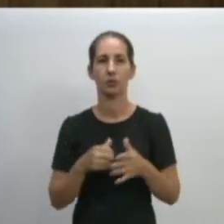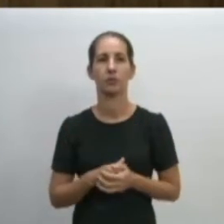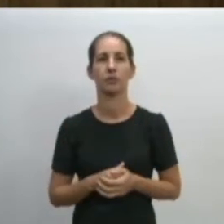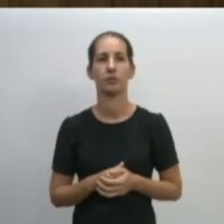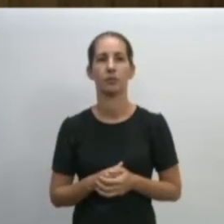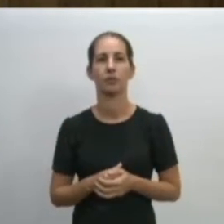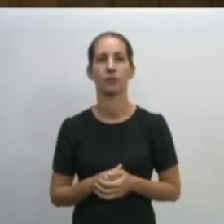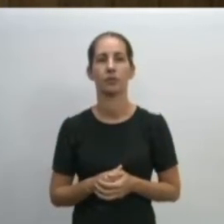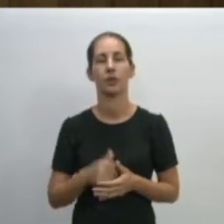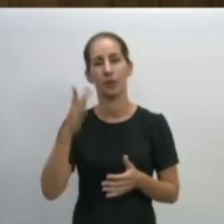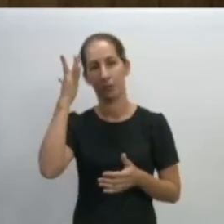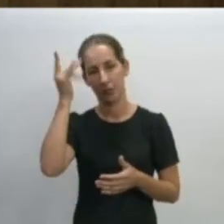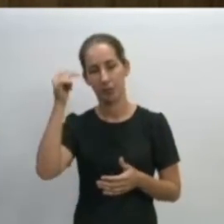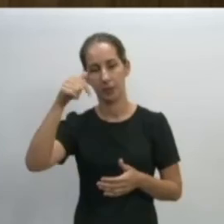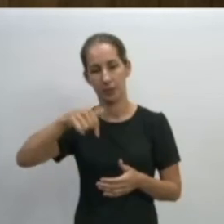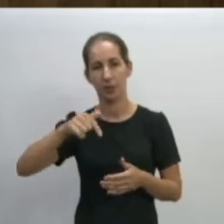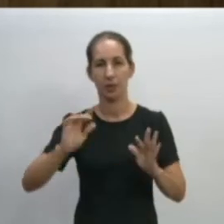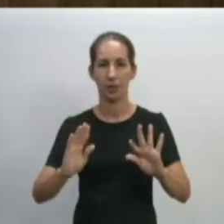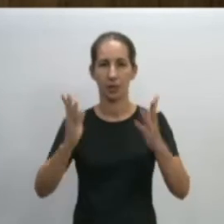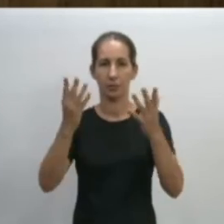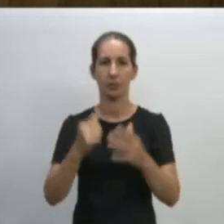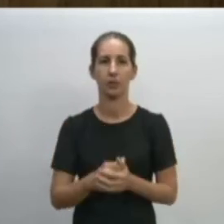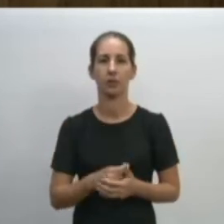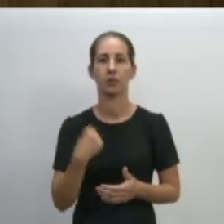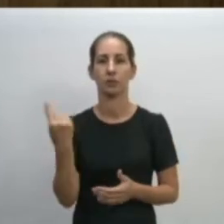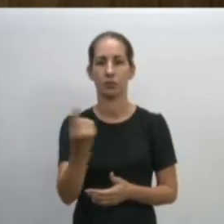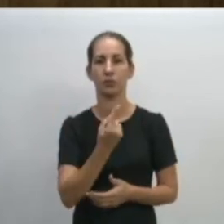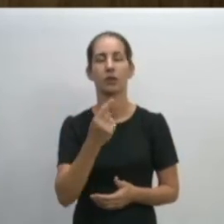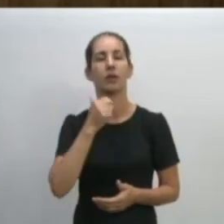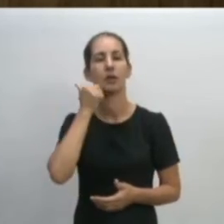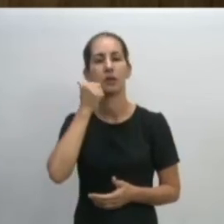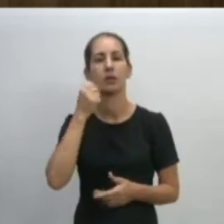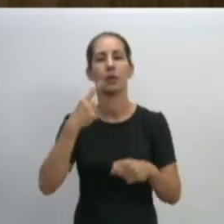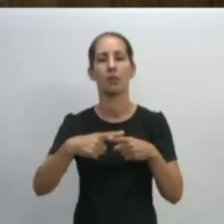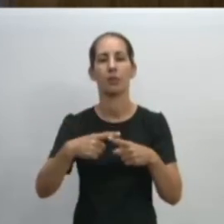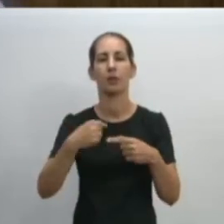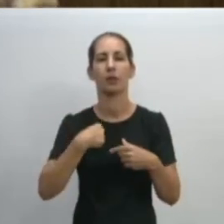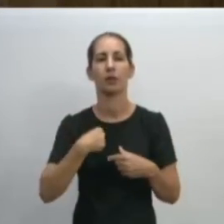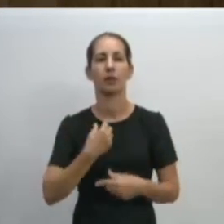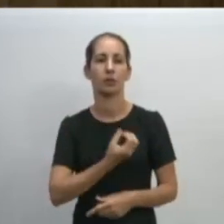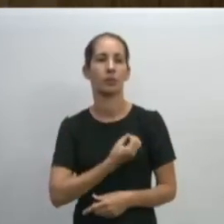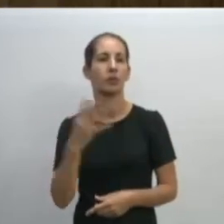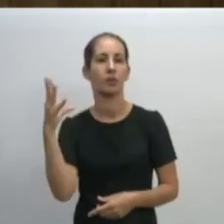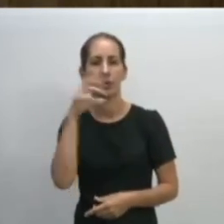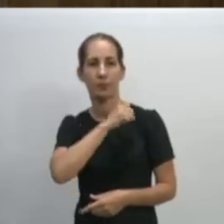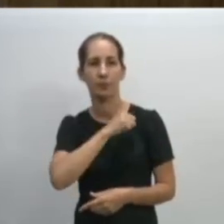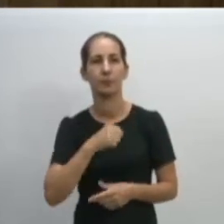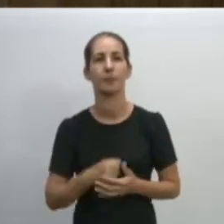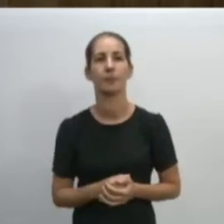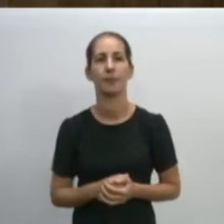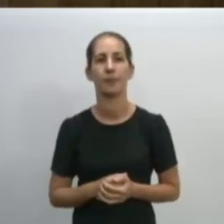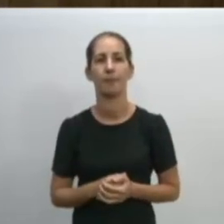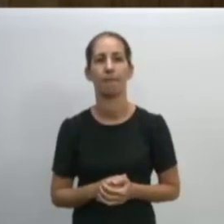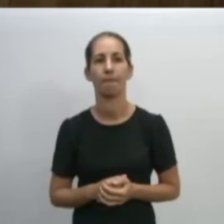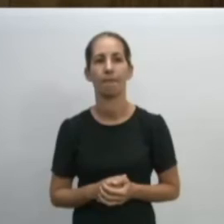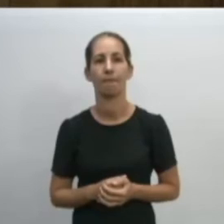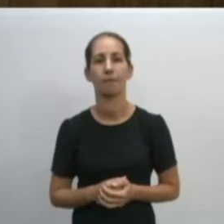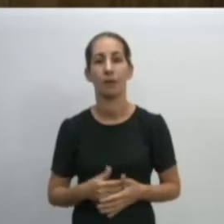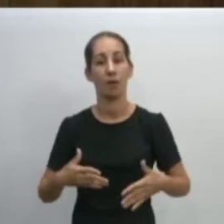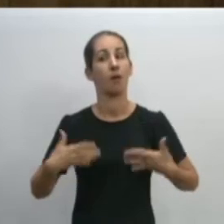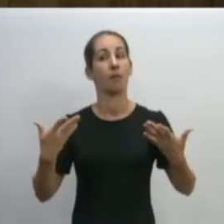Nascimento. A partir da manhã, esta campanha será de toda Natal, porque eu vou dar uns números rápidos, senhor presidente.